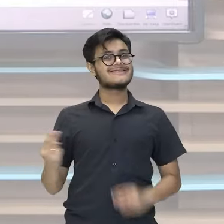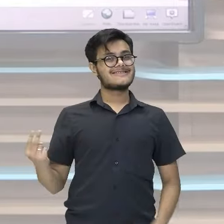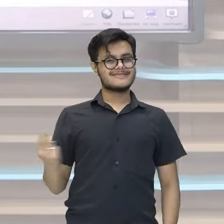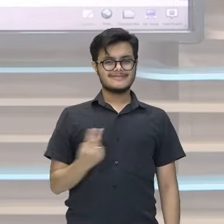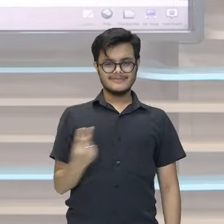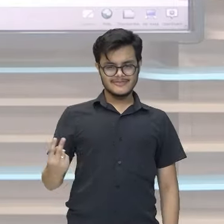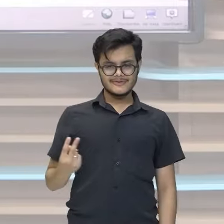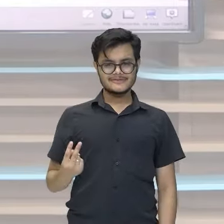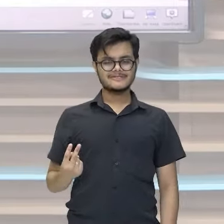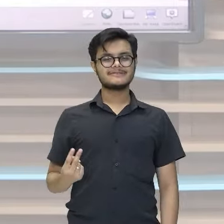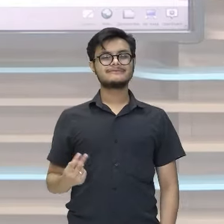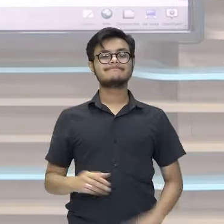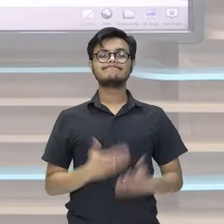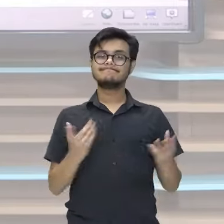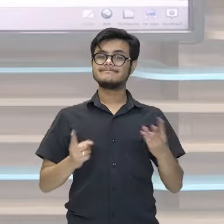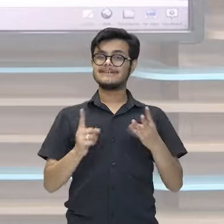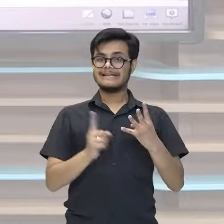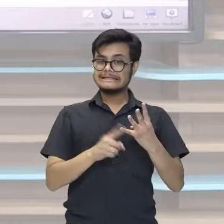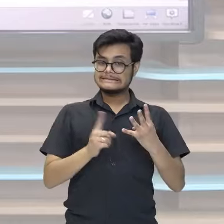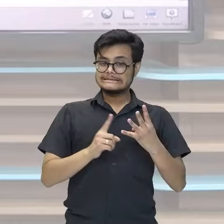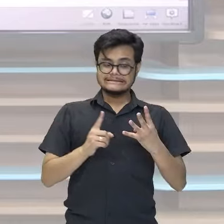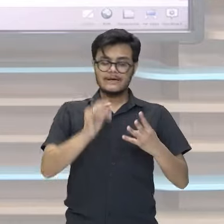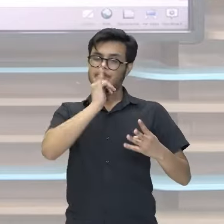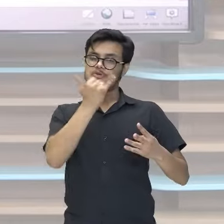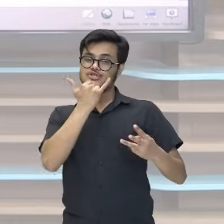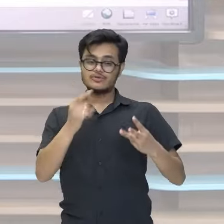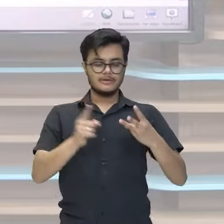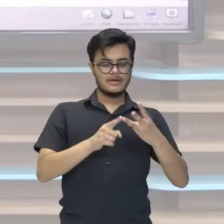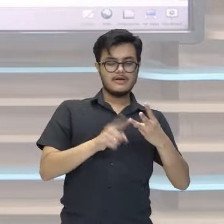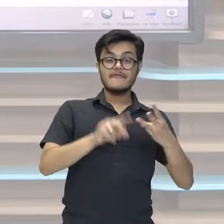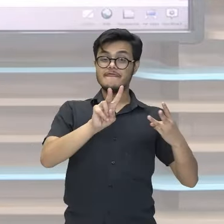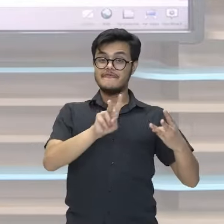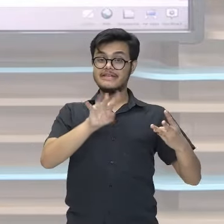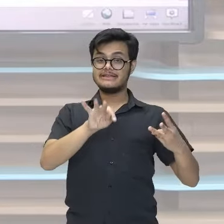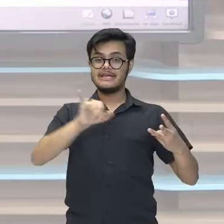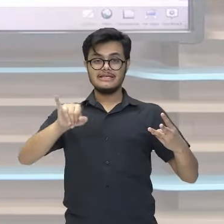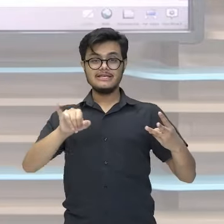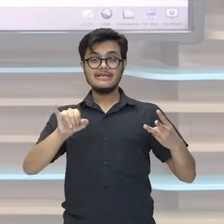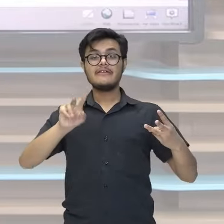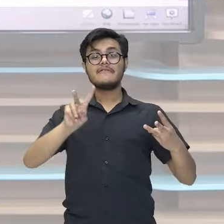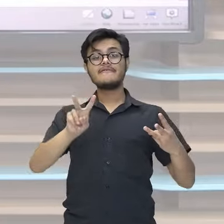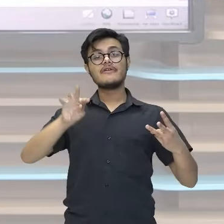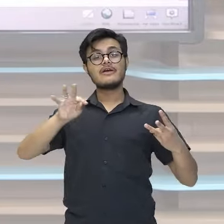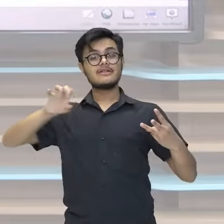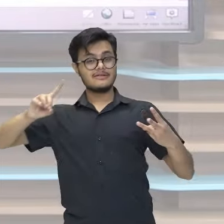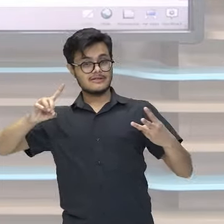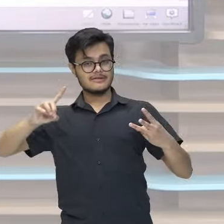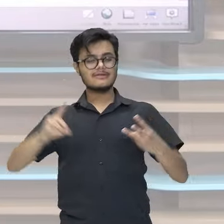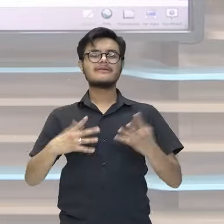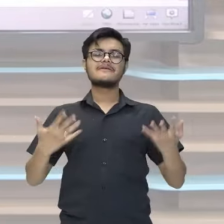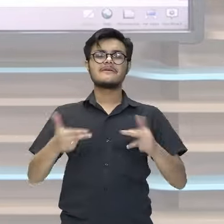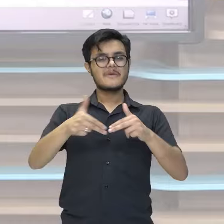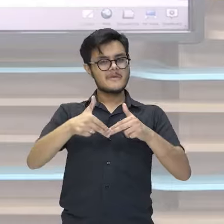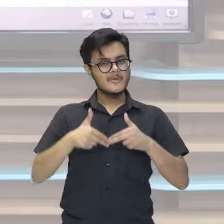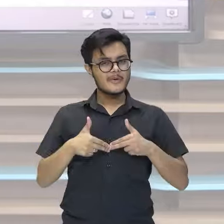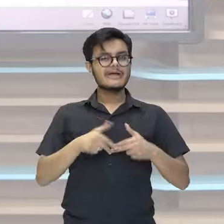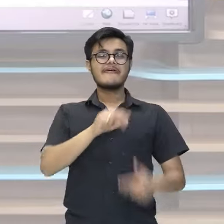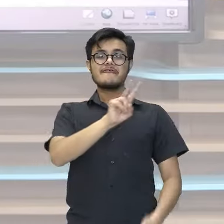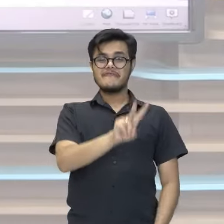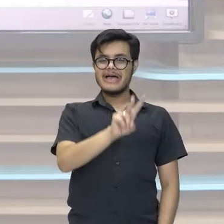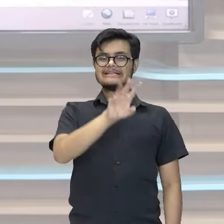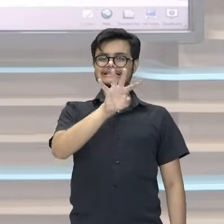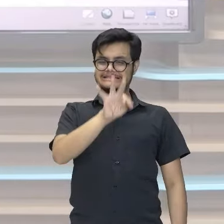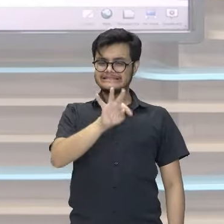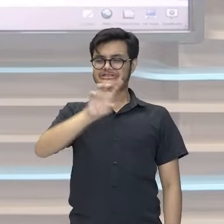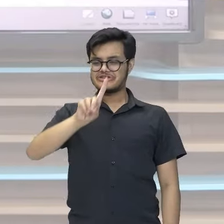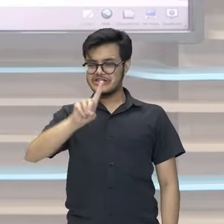indireto são verbos então que pedem mais complementação e por isso mesmo eles são chamados de verbos transitivos